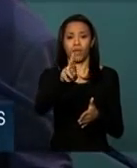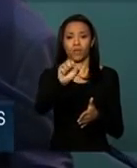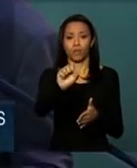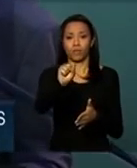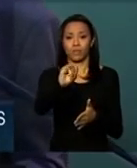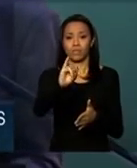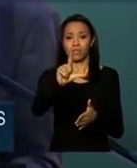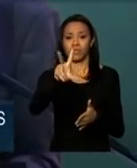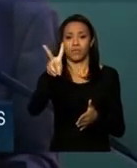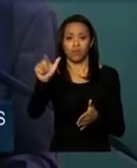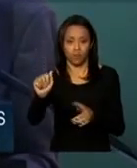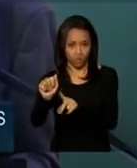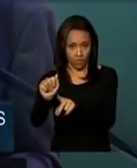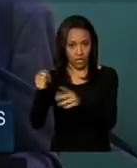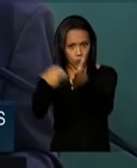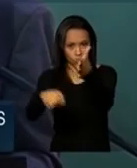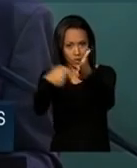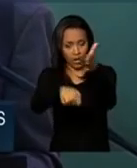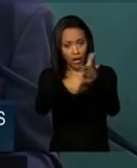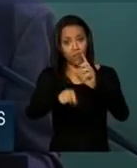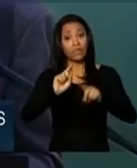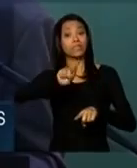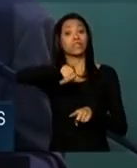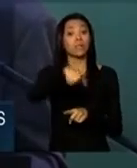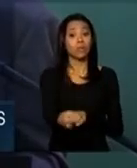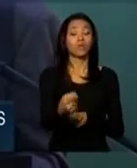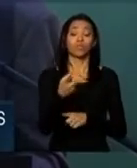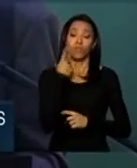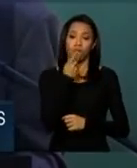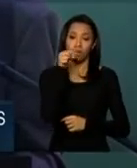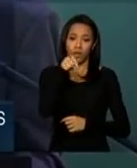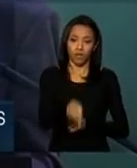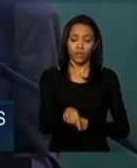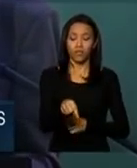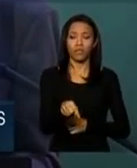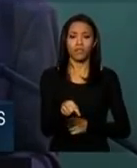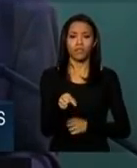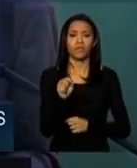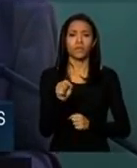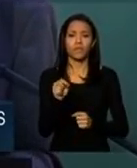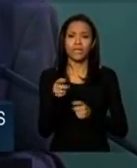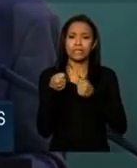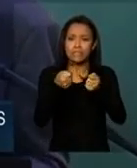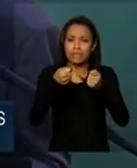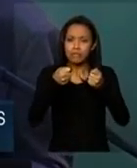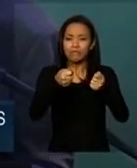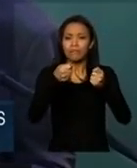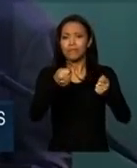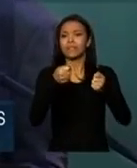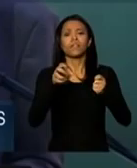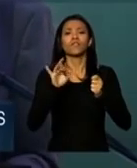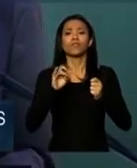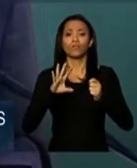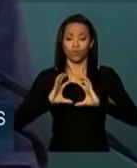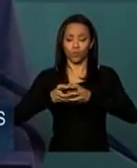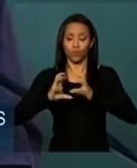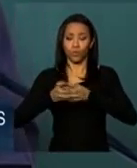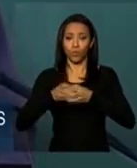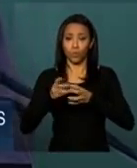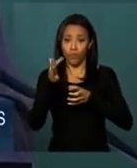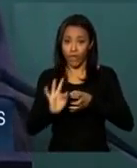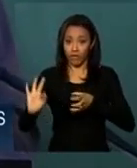depois, eu aqui quero dar o testemunho da defesa intransigente, não só da bancada federal, mas de